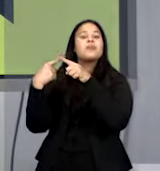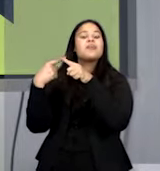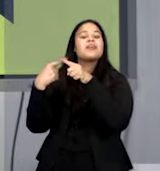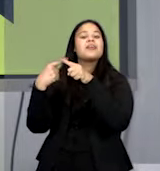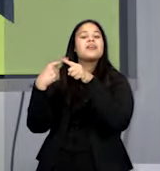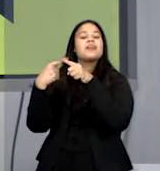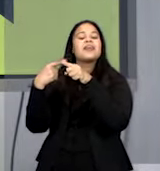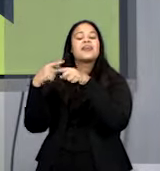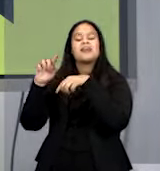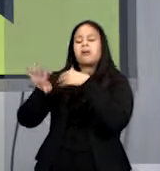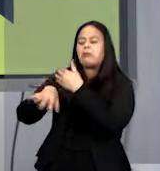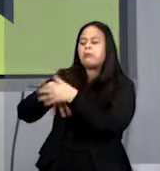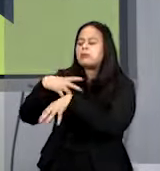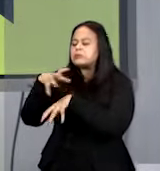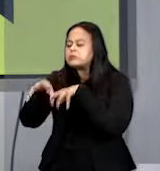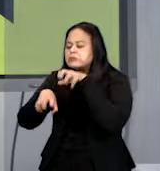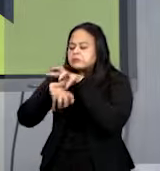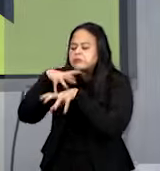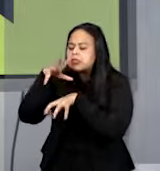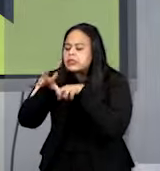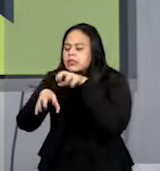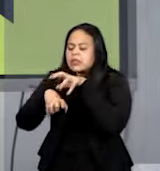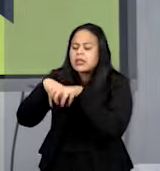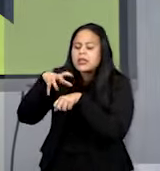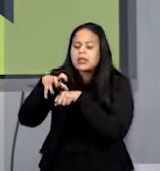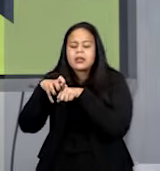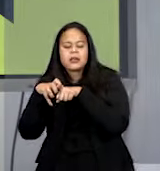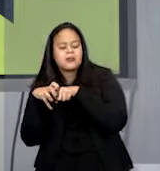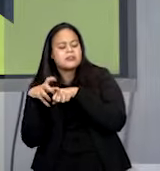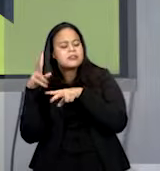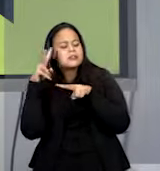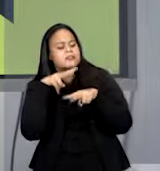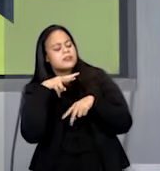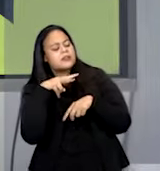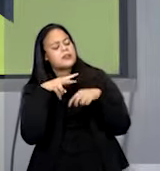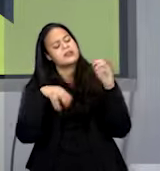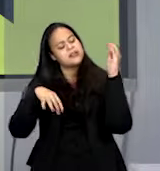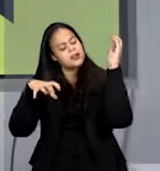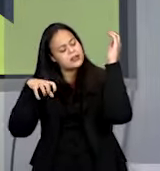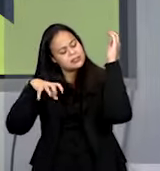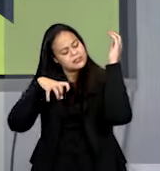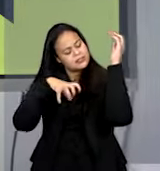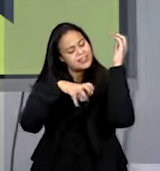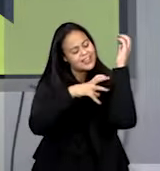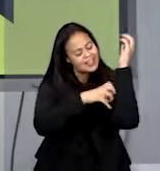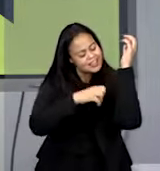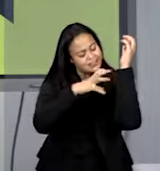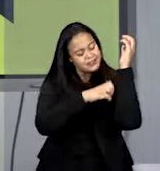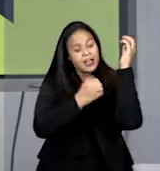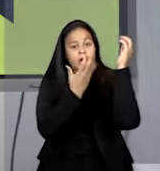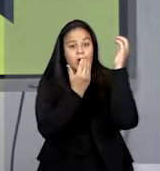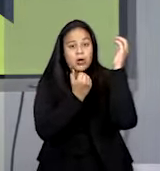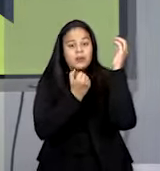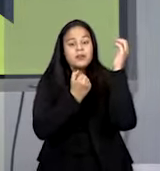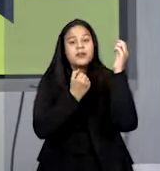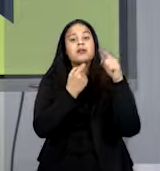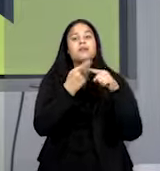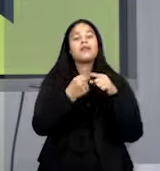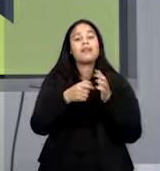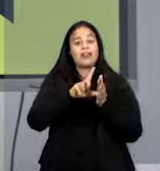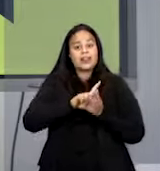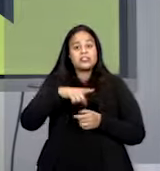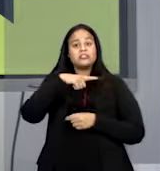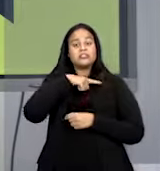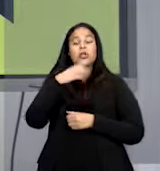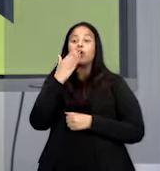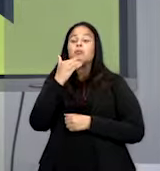ficava revirando lixo, porque ficava invadindo as casas à procura de comida, comida que antes eles achavam na floresta. Então nós